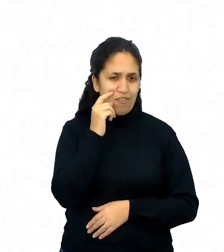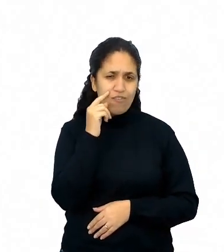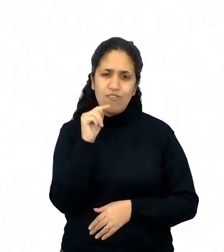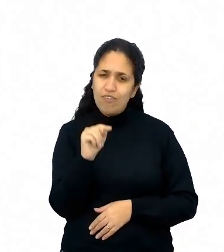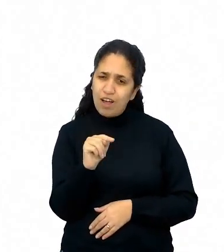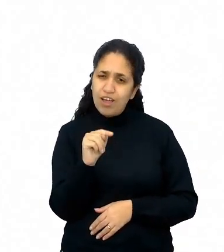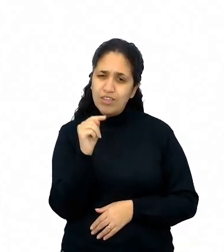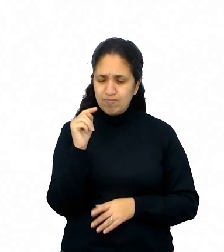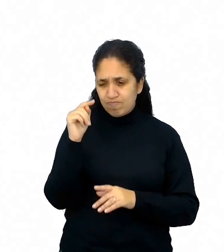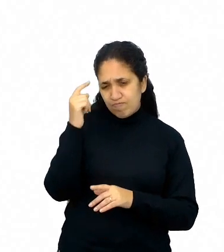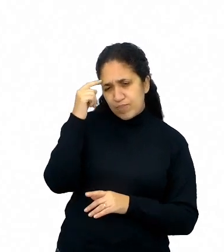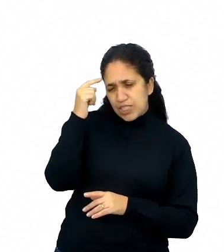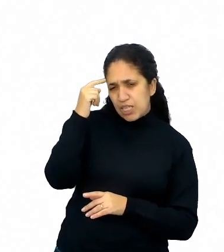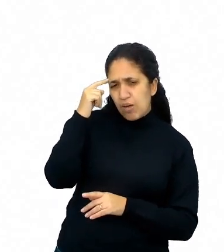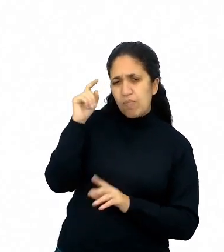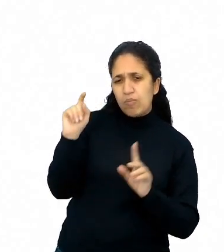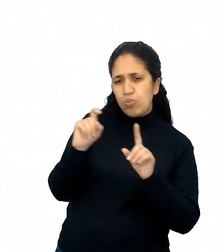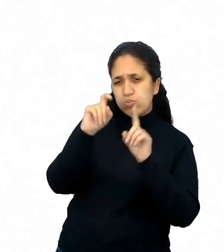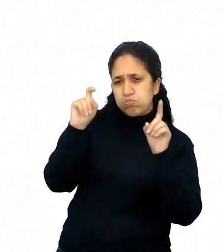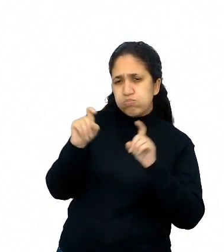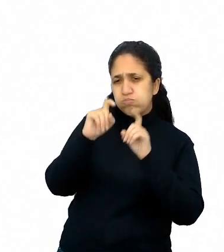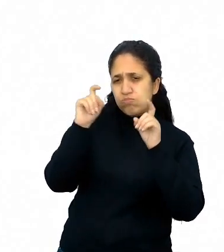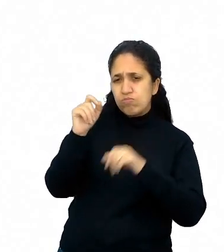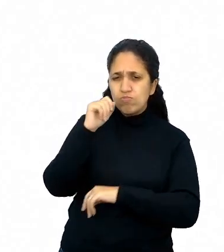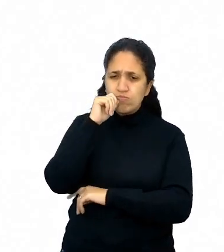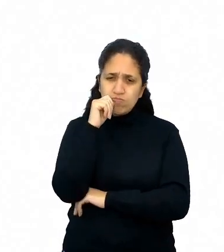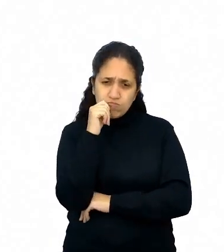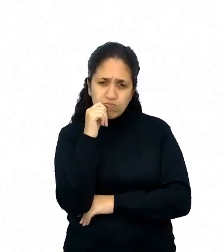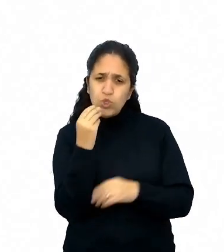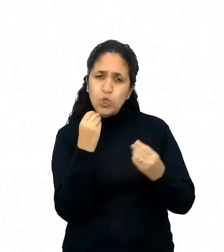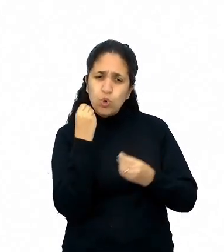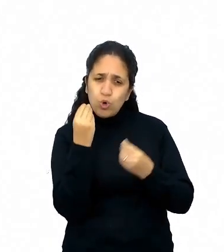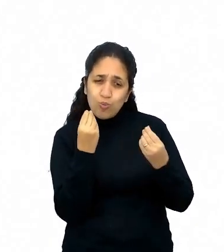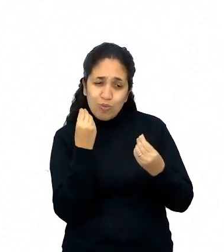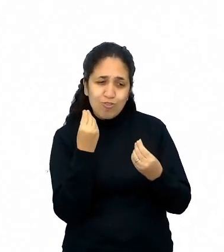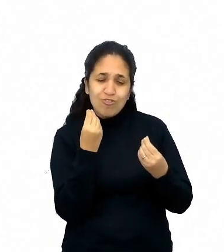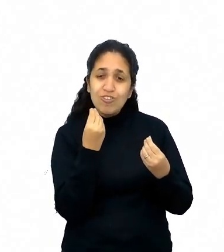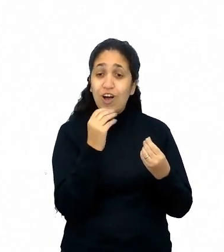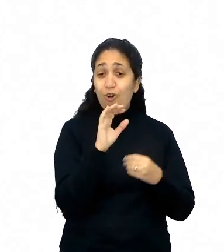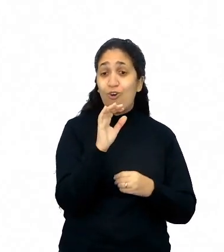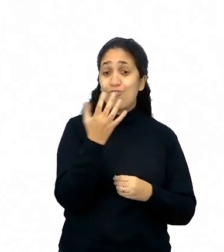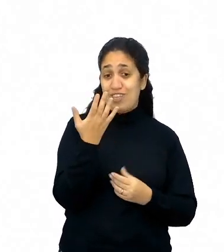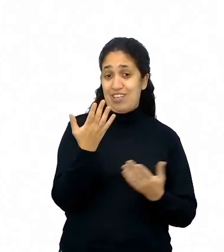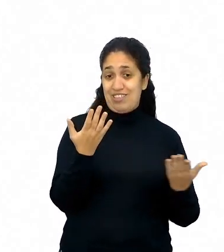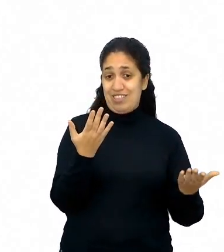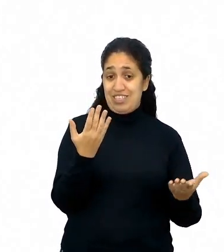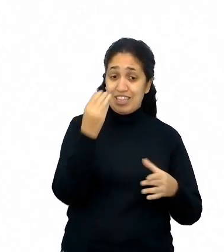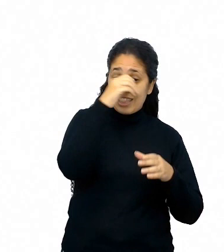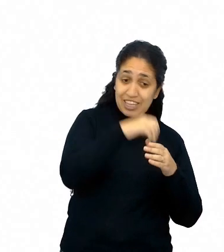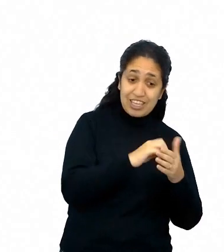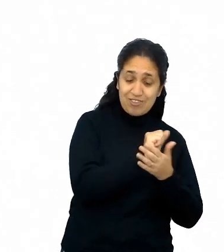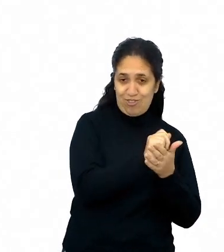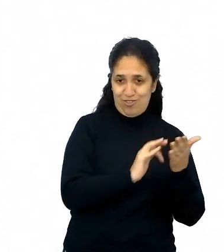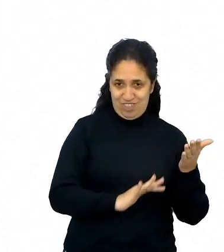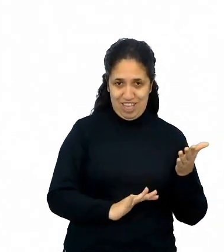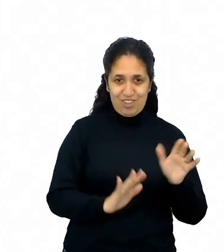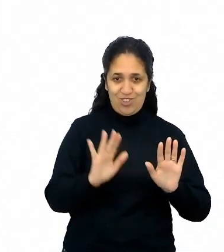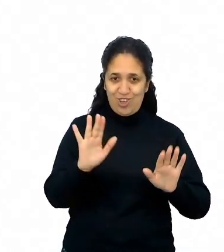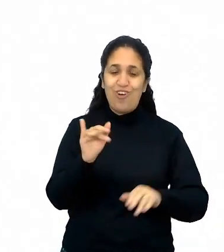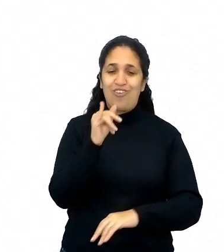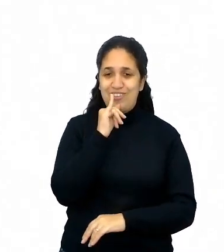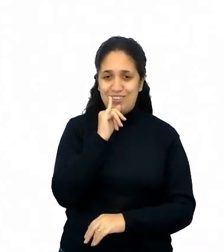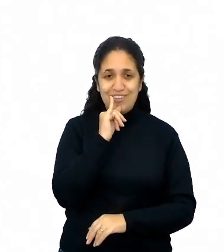esse pensamento computacional e vai ver como é que ele funciona nas atividades. Vamos dar um